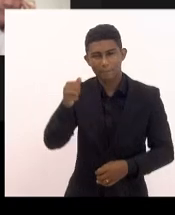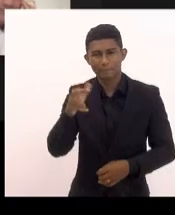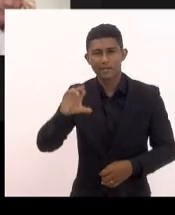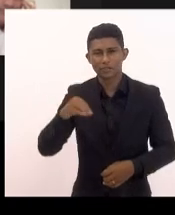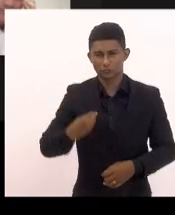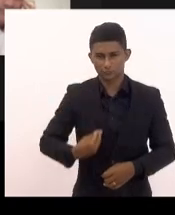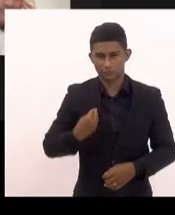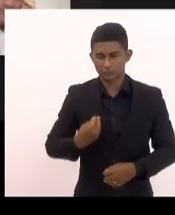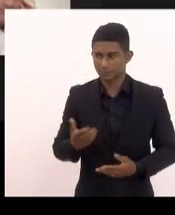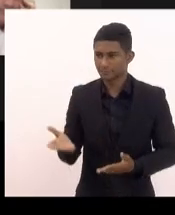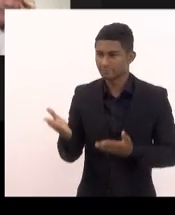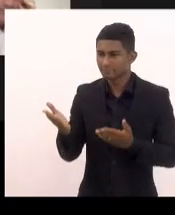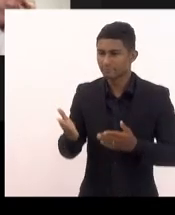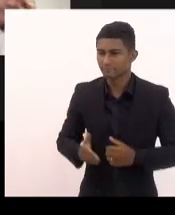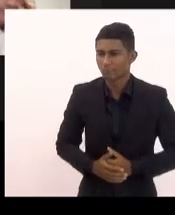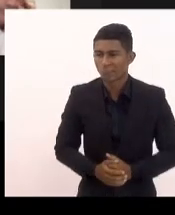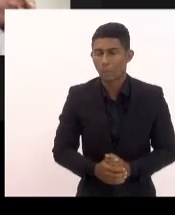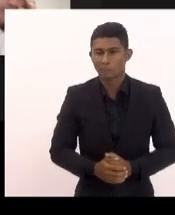Pacheco.